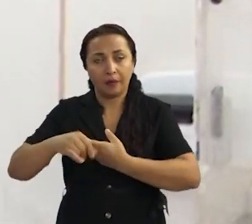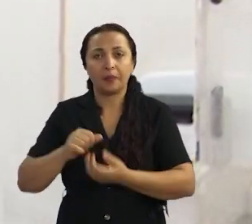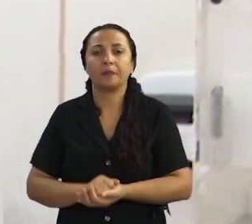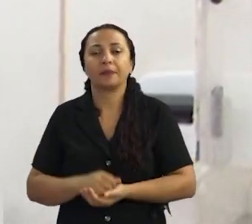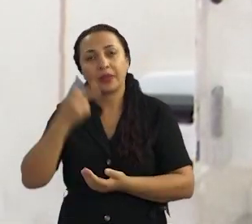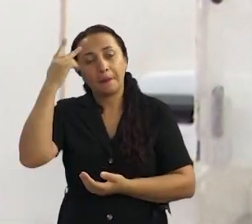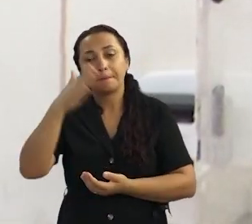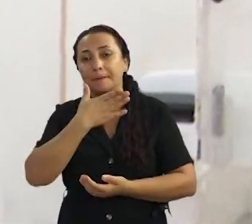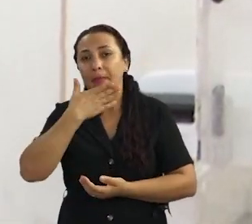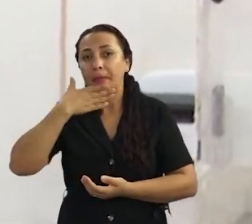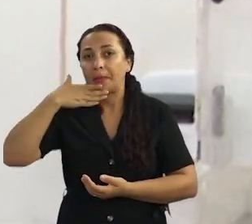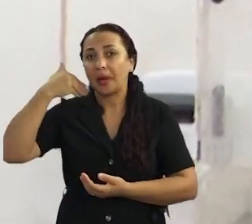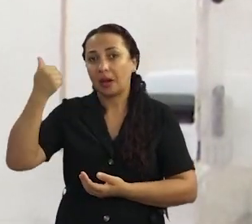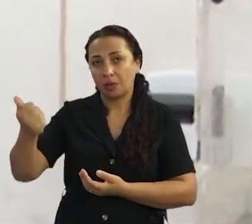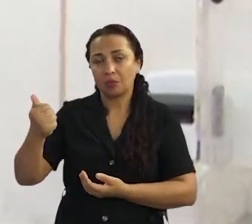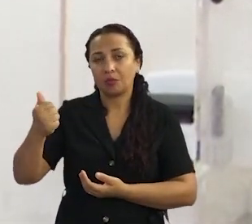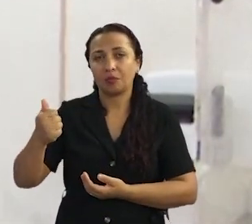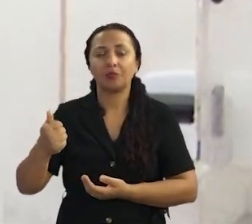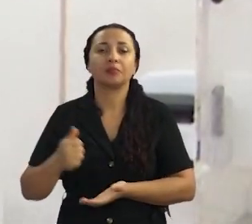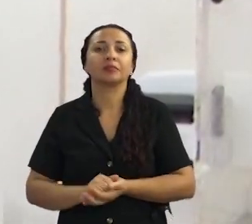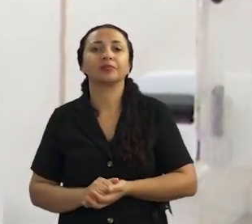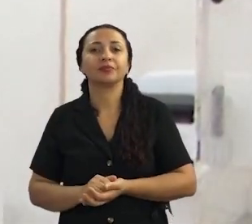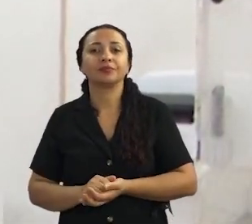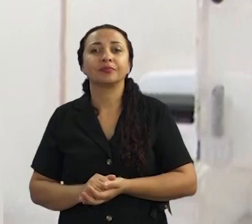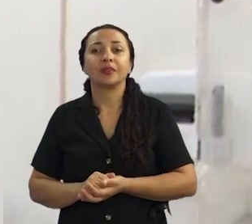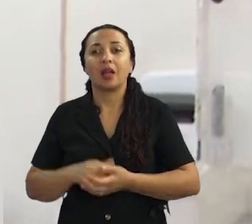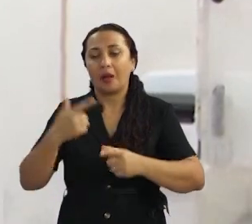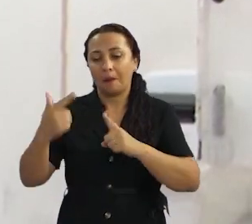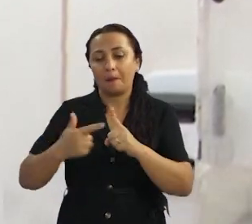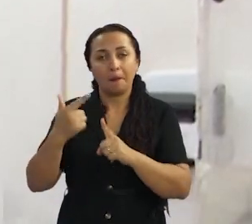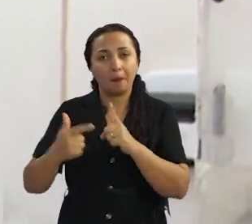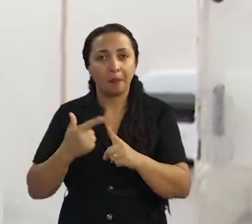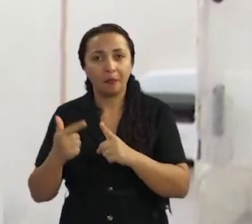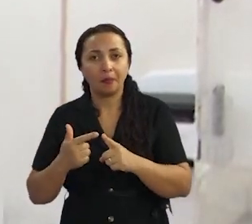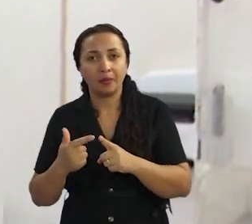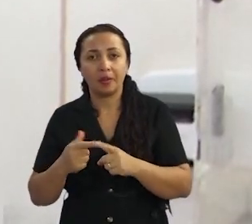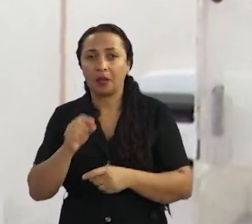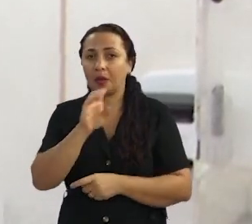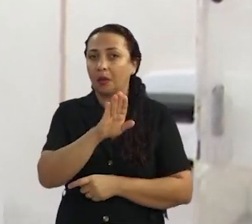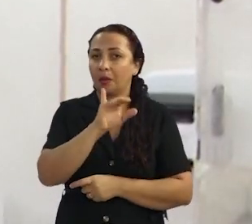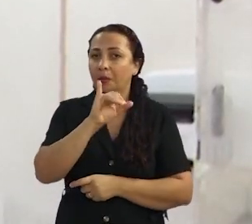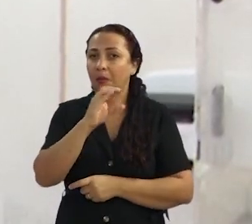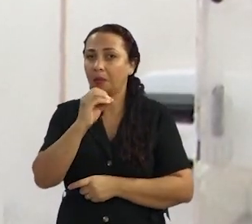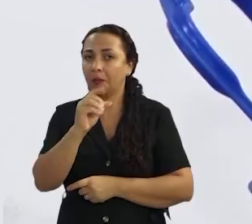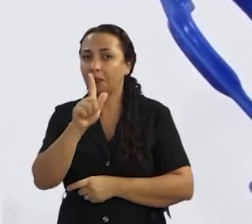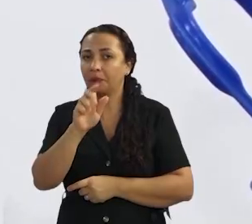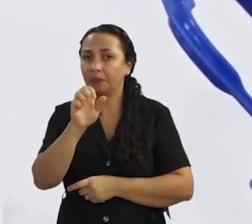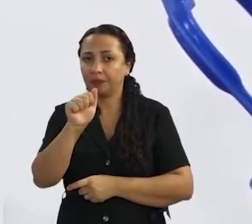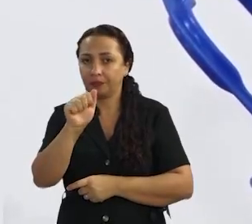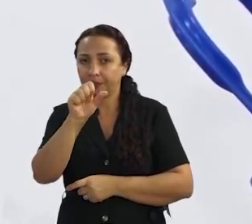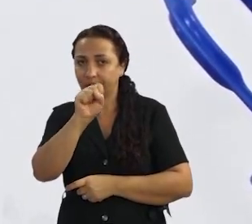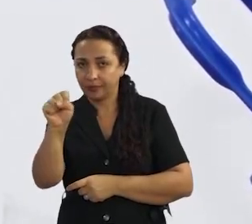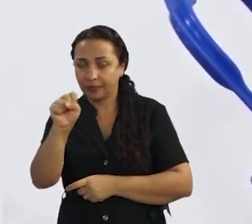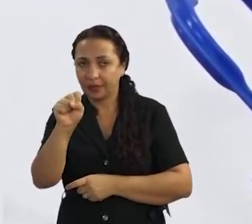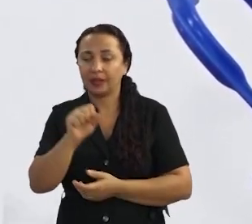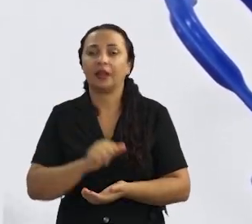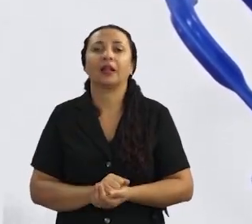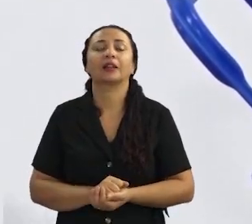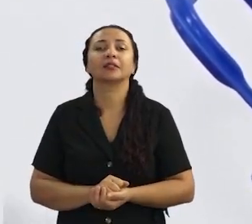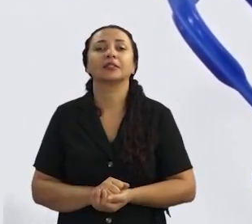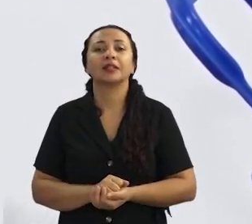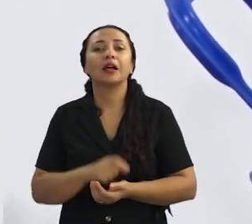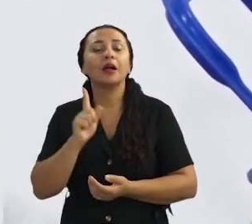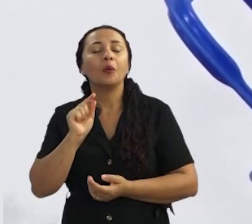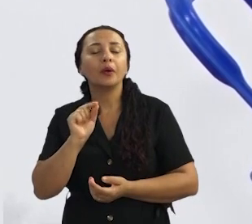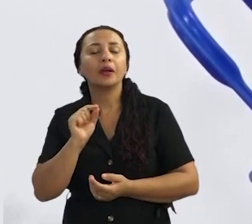para melhorar a capacidade de produção desse biogás. O